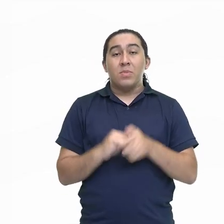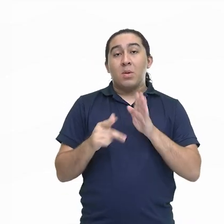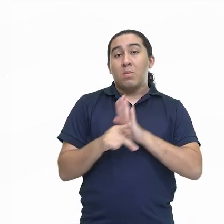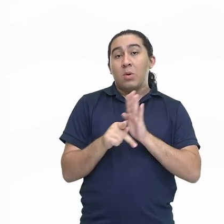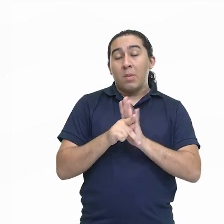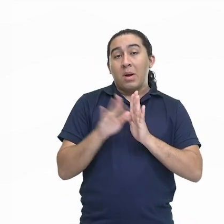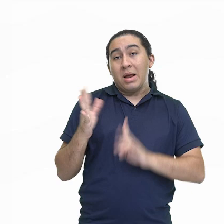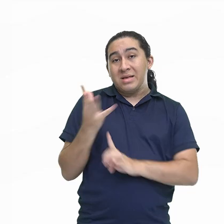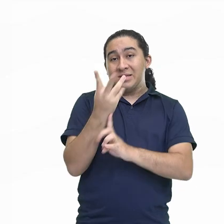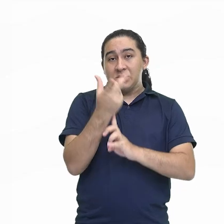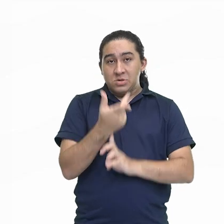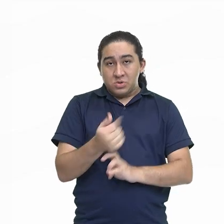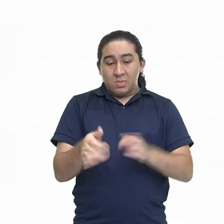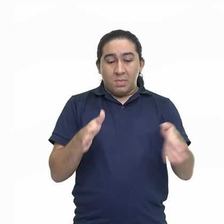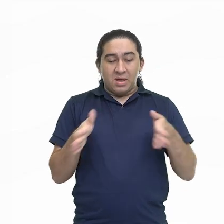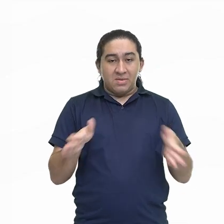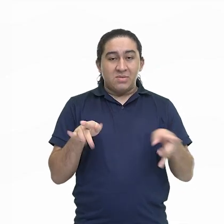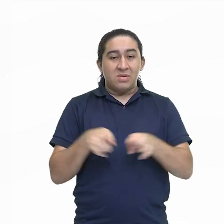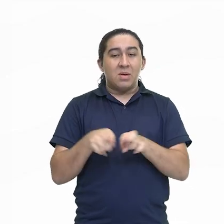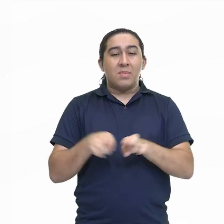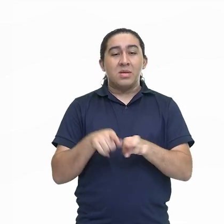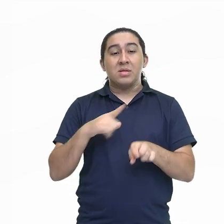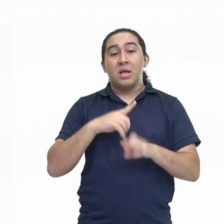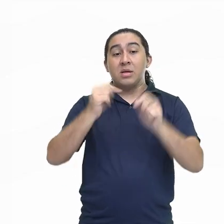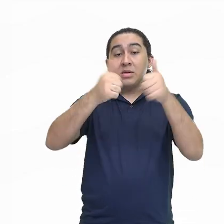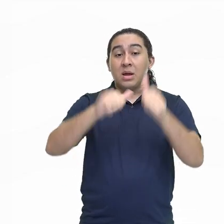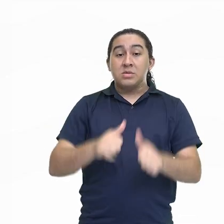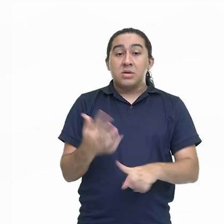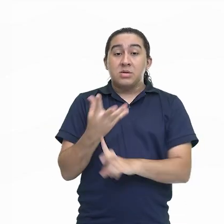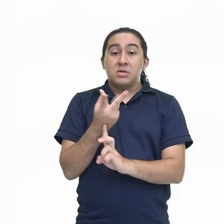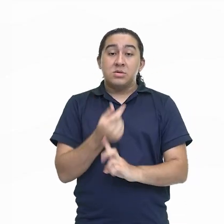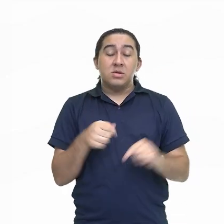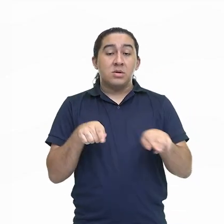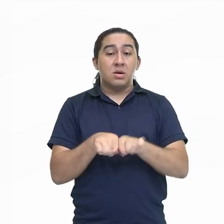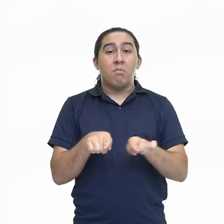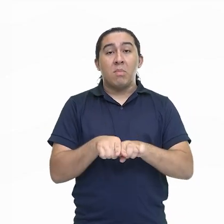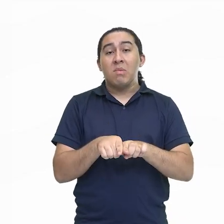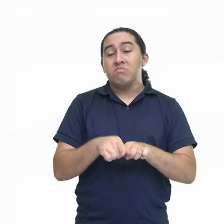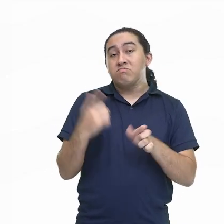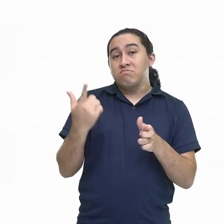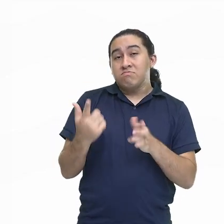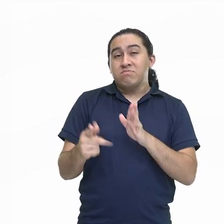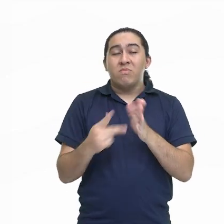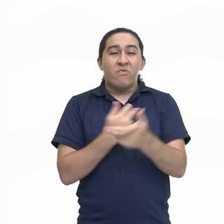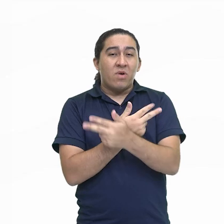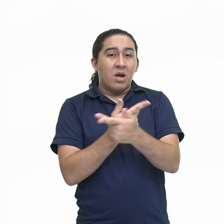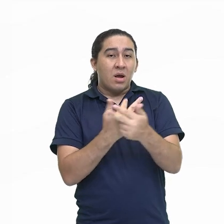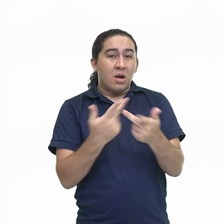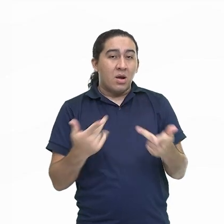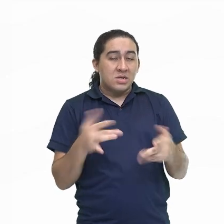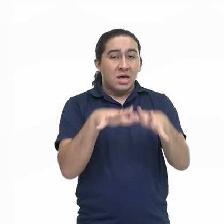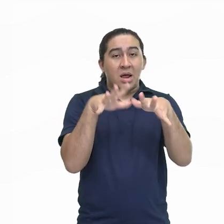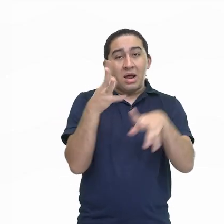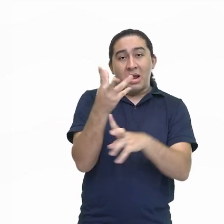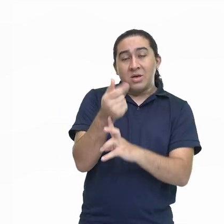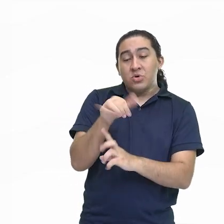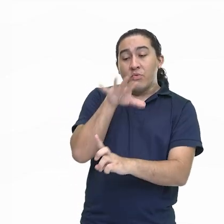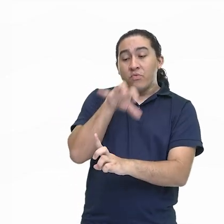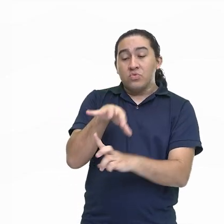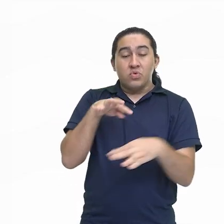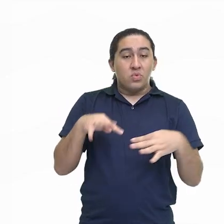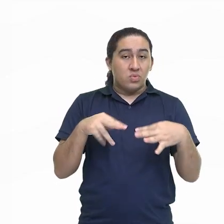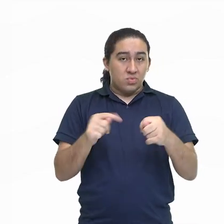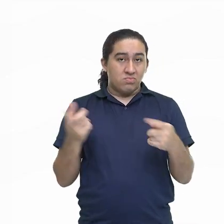ao longo do tempo, análise de artistas e obras que influenciaram o pensamento artístico. Isso tudo fez